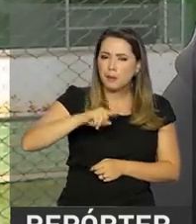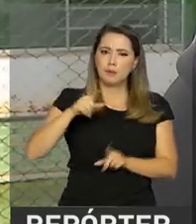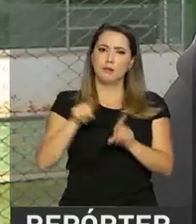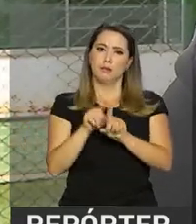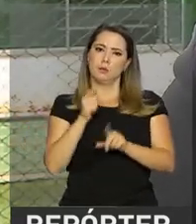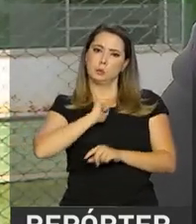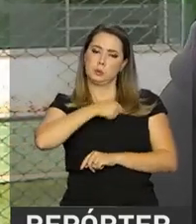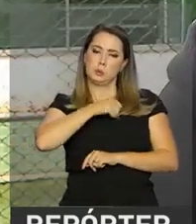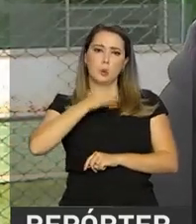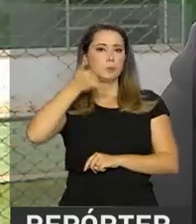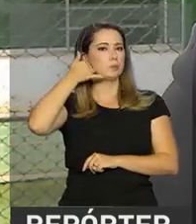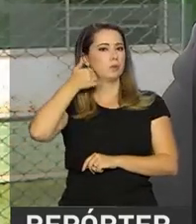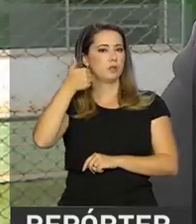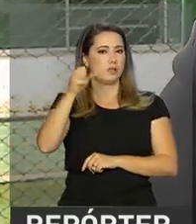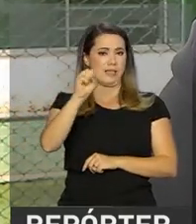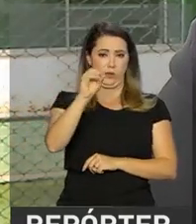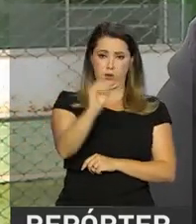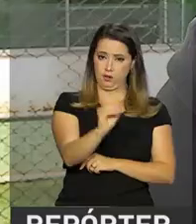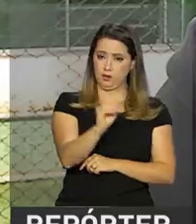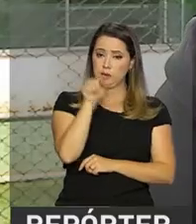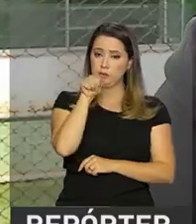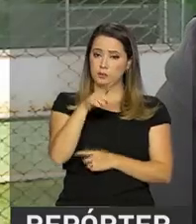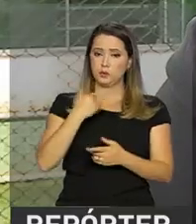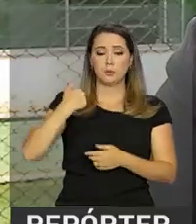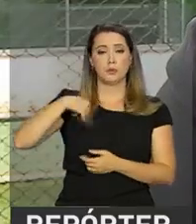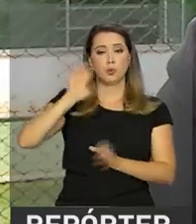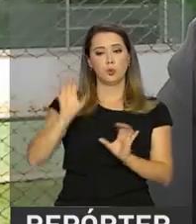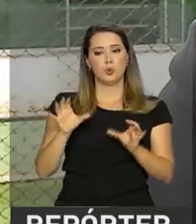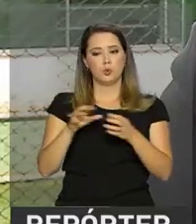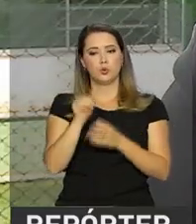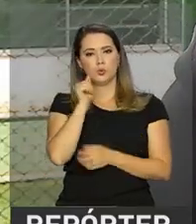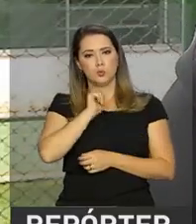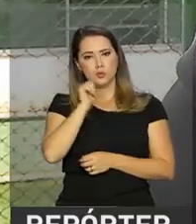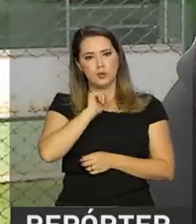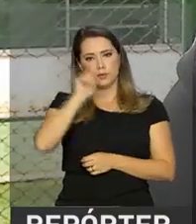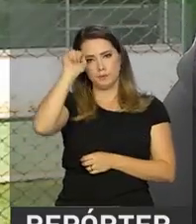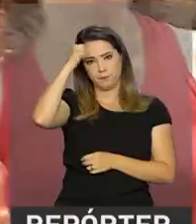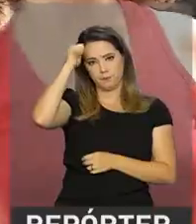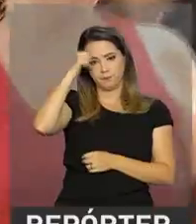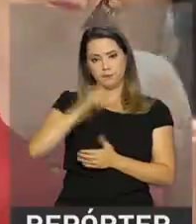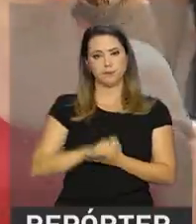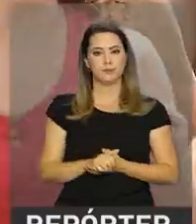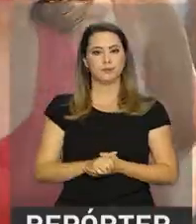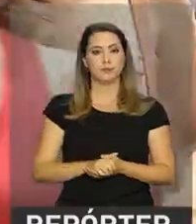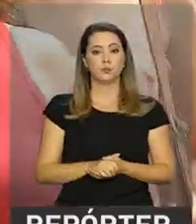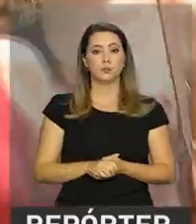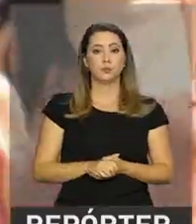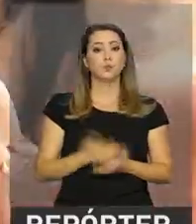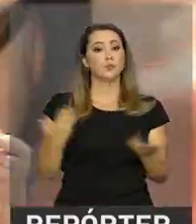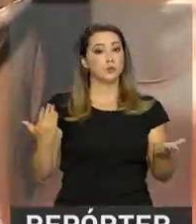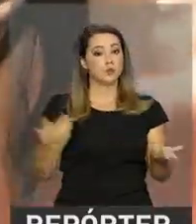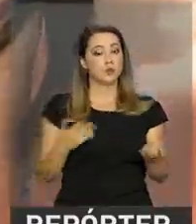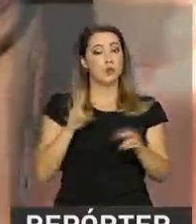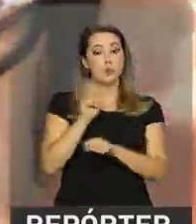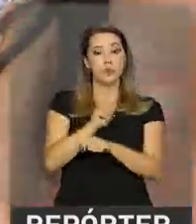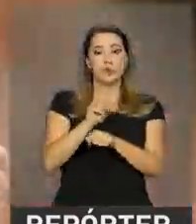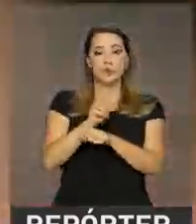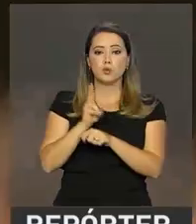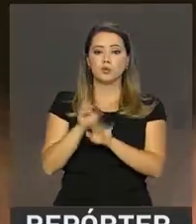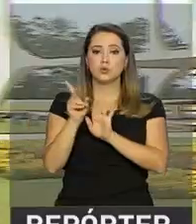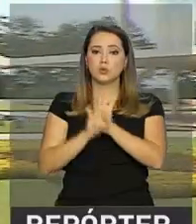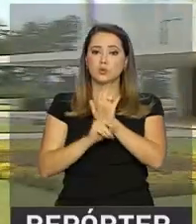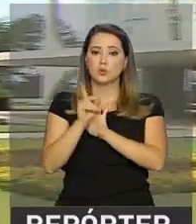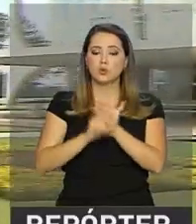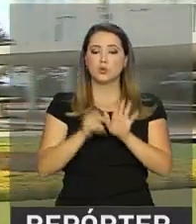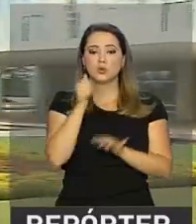doméstica no Disque 180. A maioria das vítimas são mulheres negras. Para proteger os direitos das mulheres no